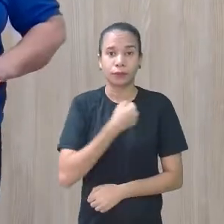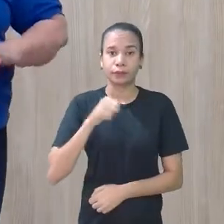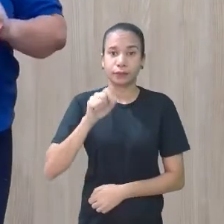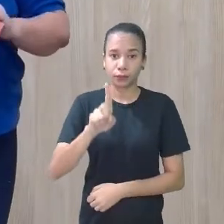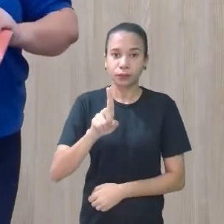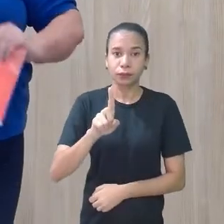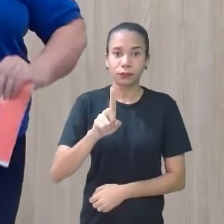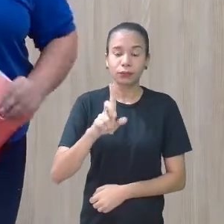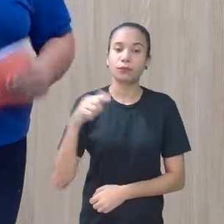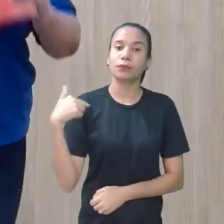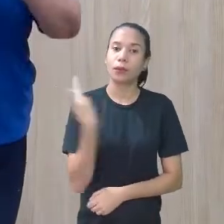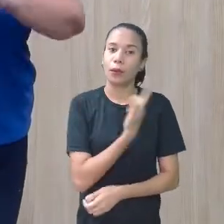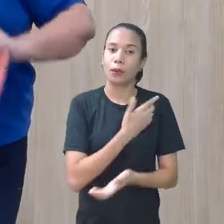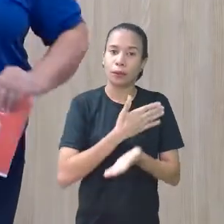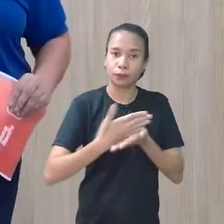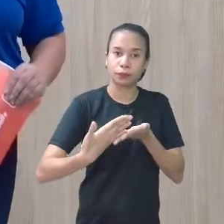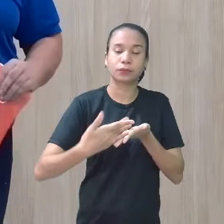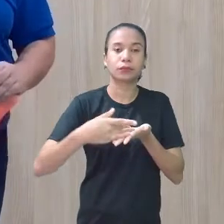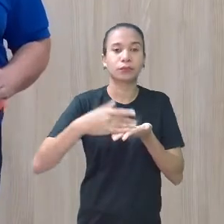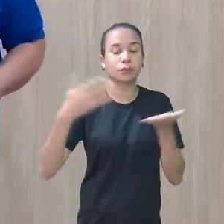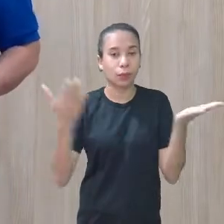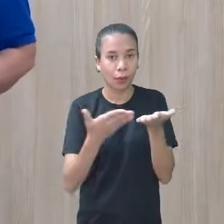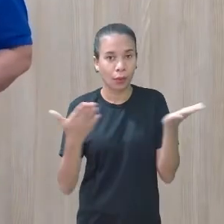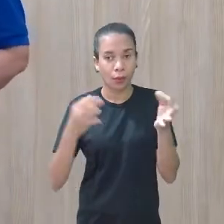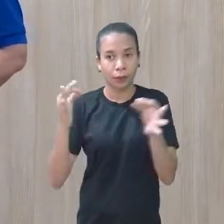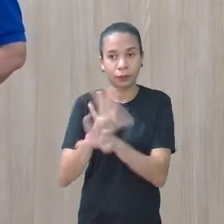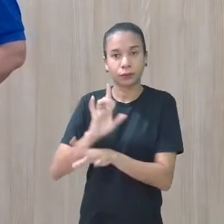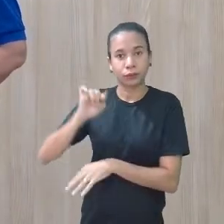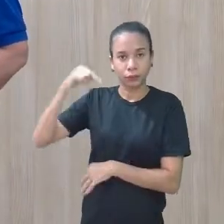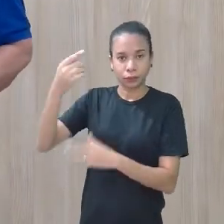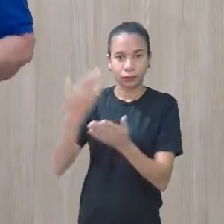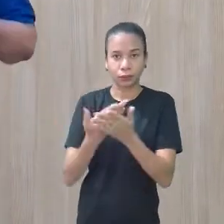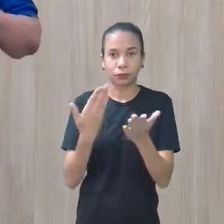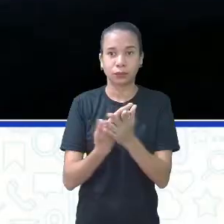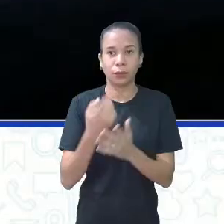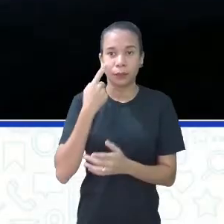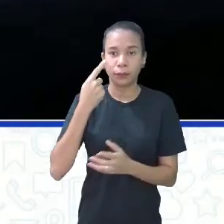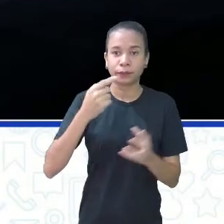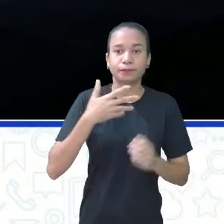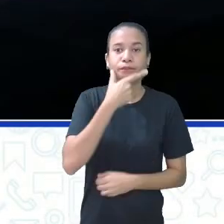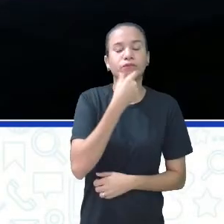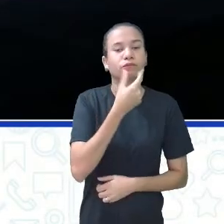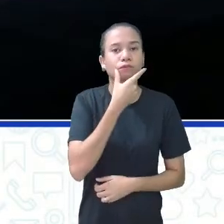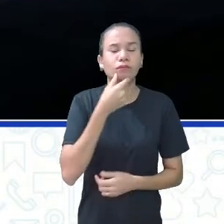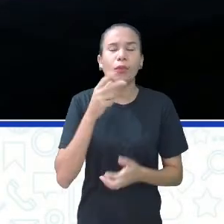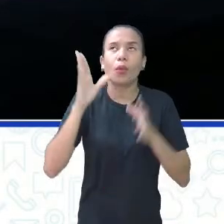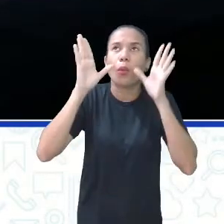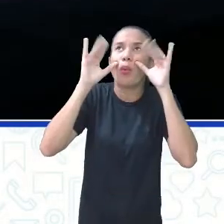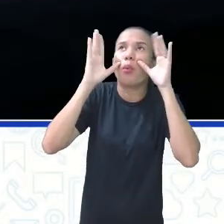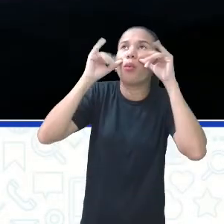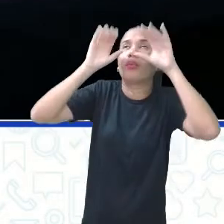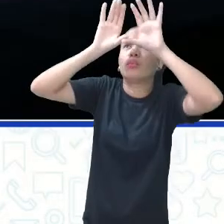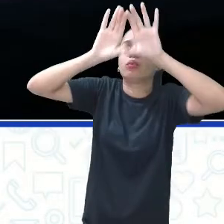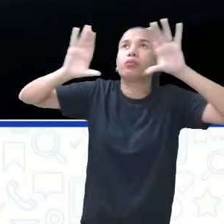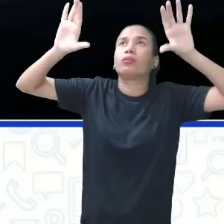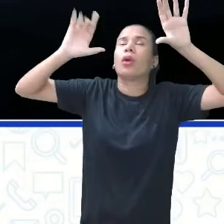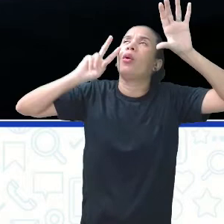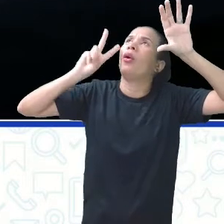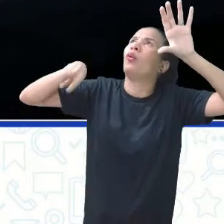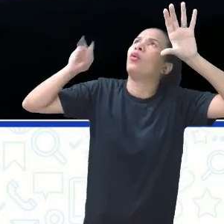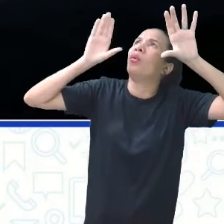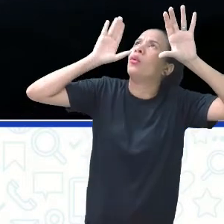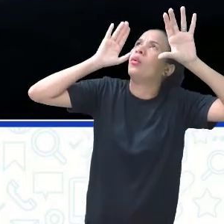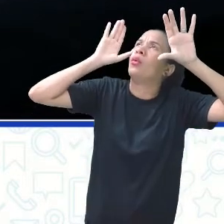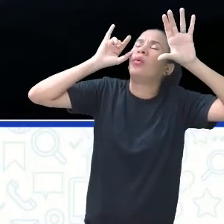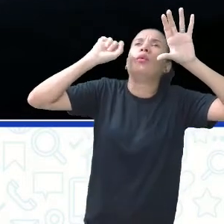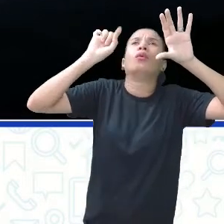né? Que a gente começa hoje e a gente continua na próxima aula. Então, o homem, gente, sempre teve curiosidade em relação